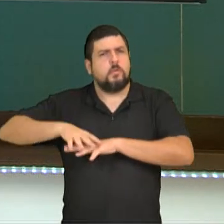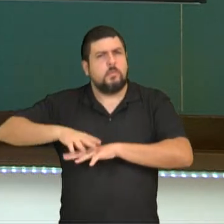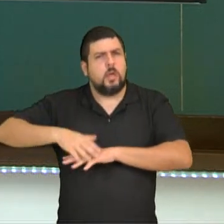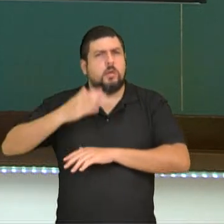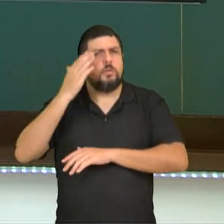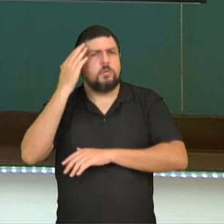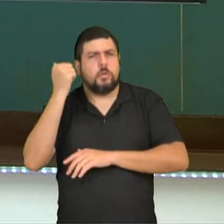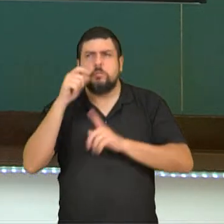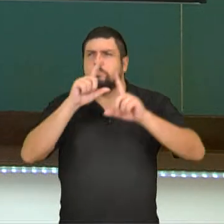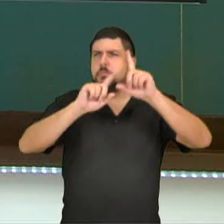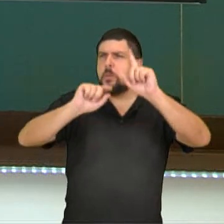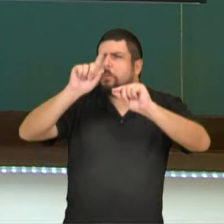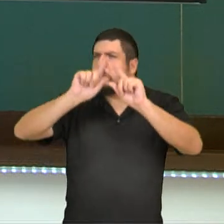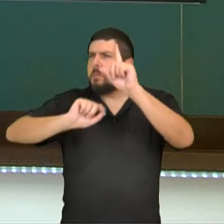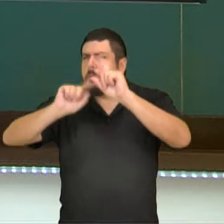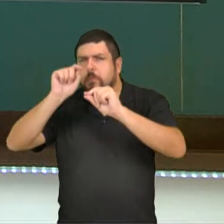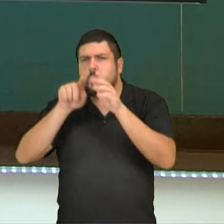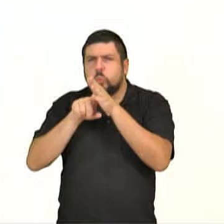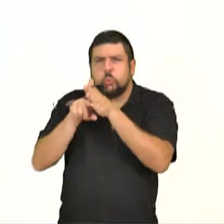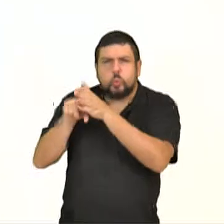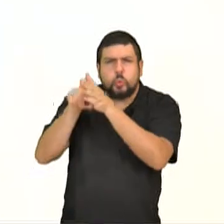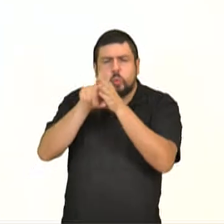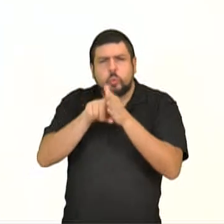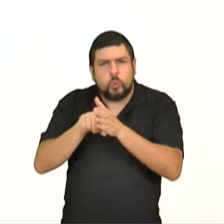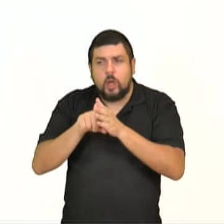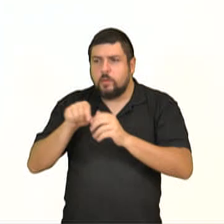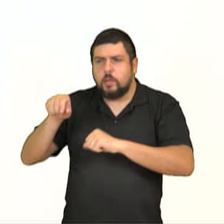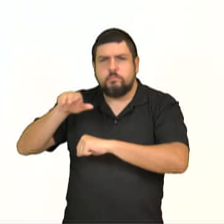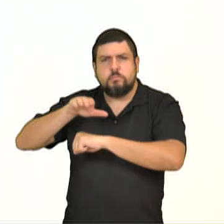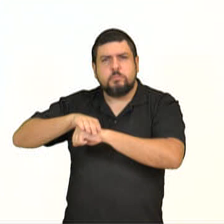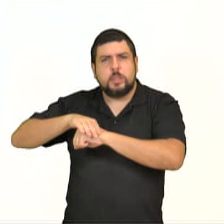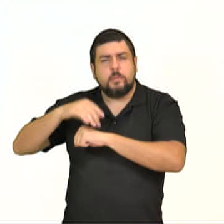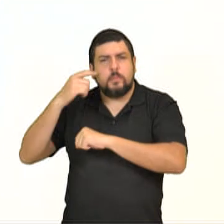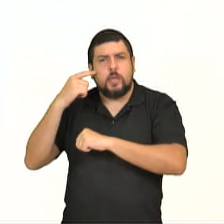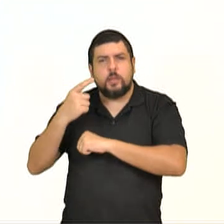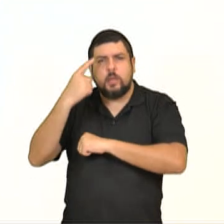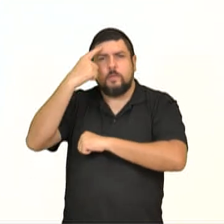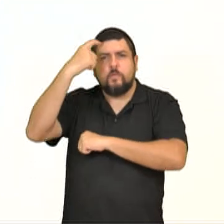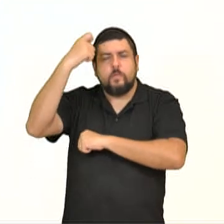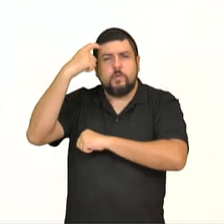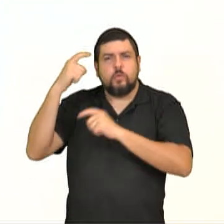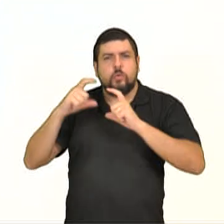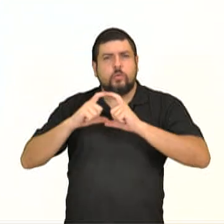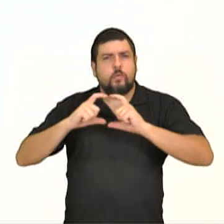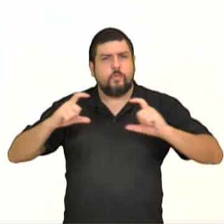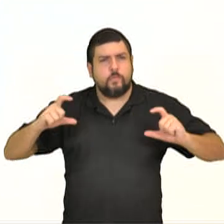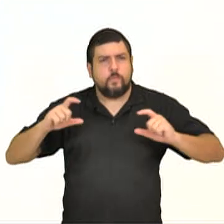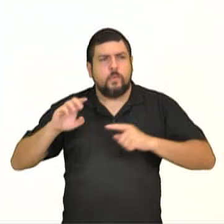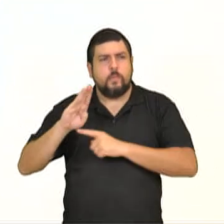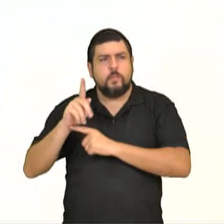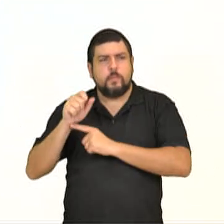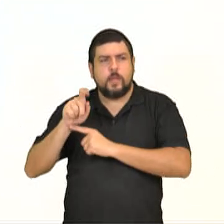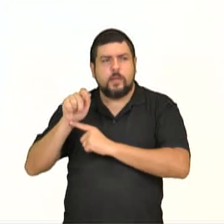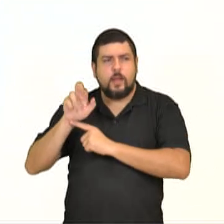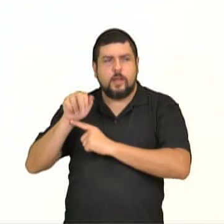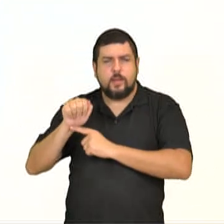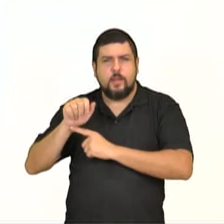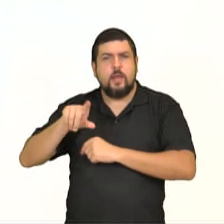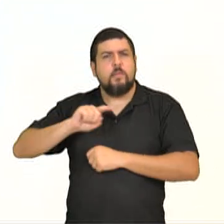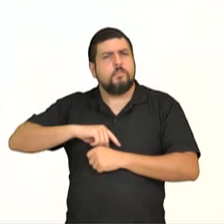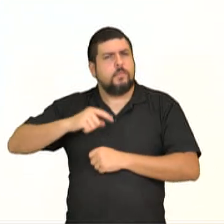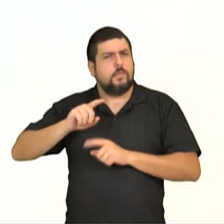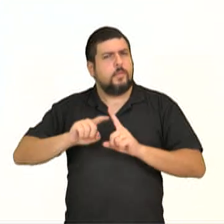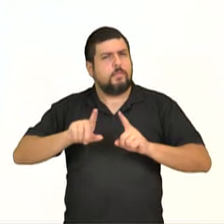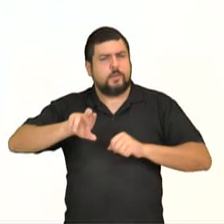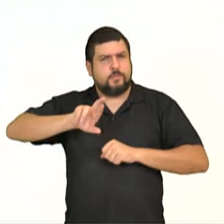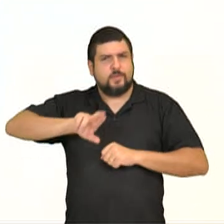né, astrônomo e matemático indiano, né, que descobriu a fórmula, né? Mas não foi bem assim não, né?